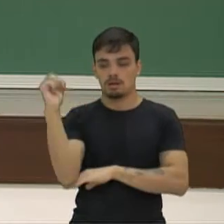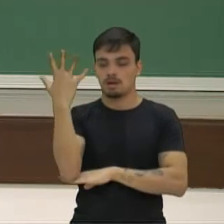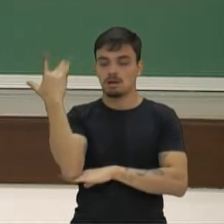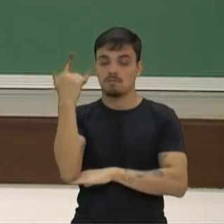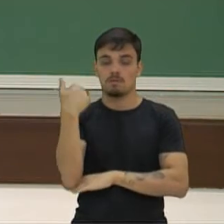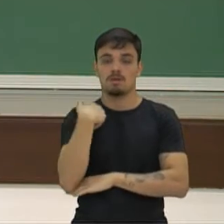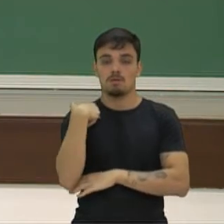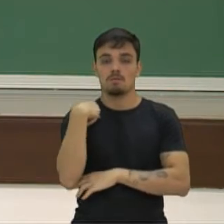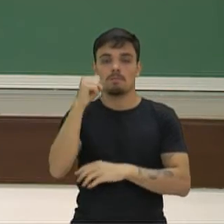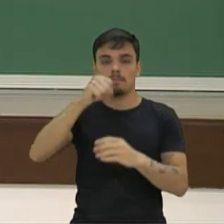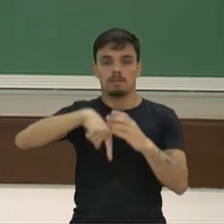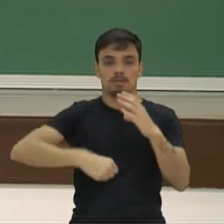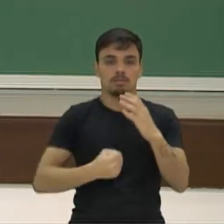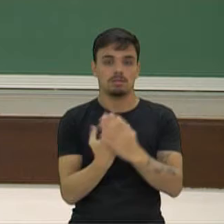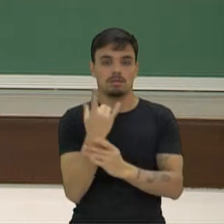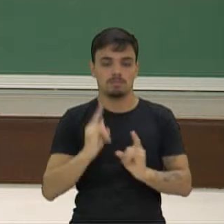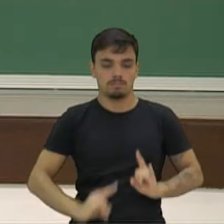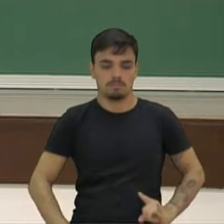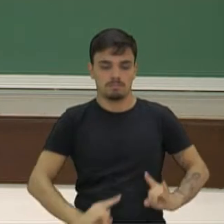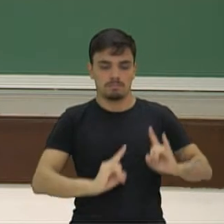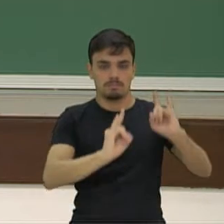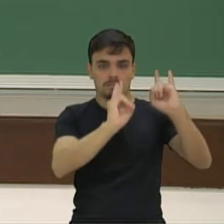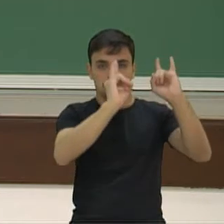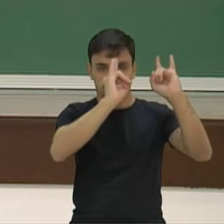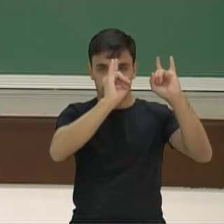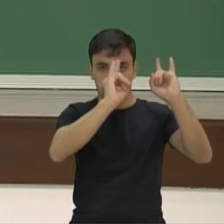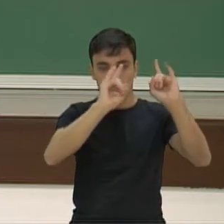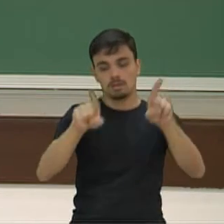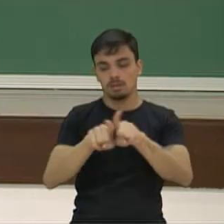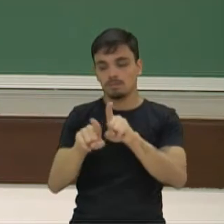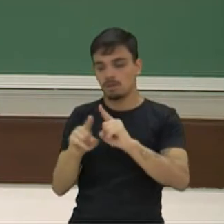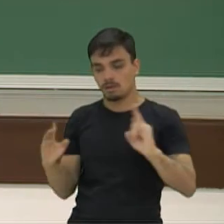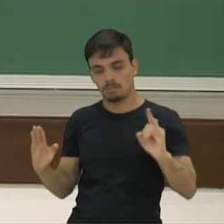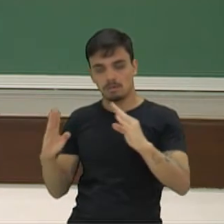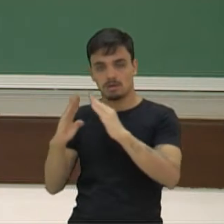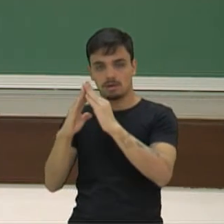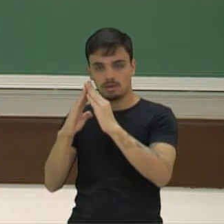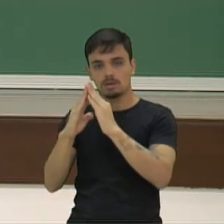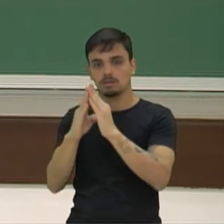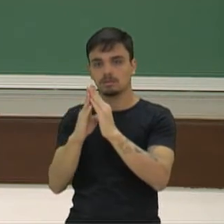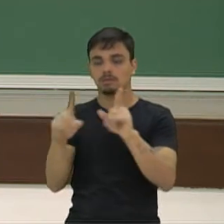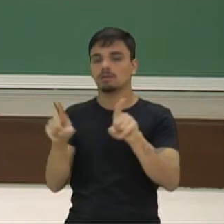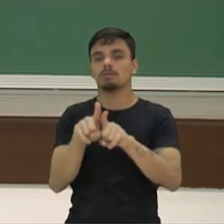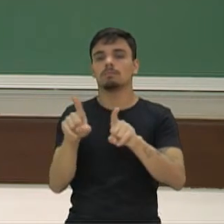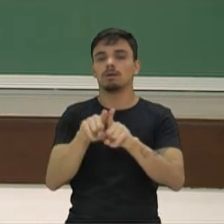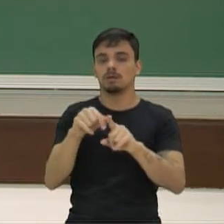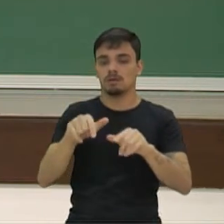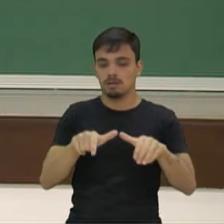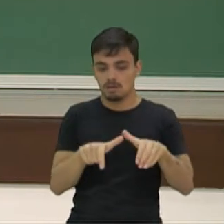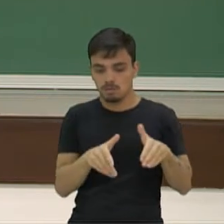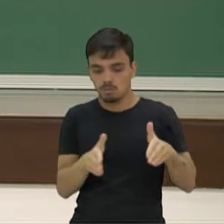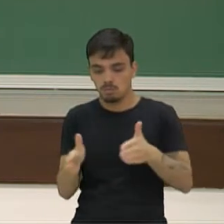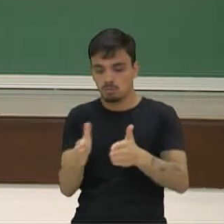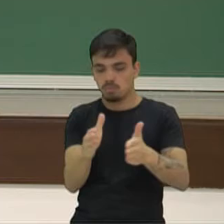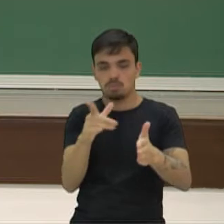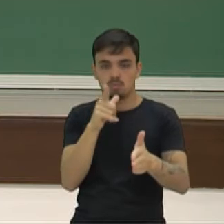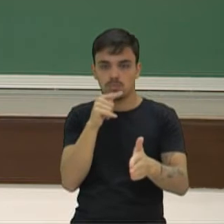dizer que eu plantei um prédio, abre aspas, plantei uma casa, plantei asfalto, plantei